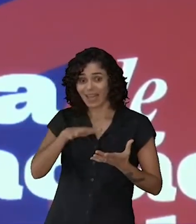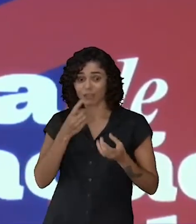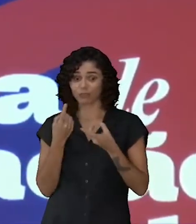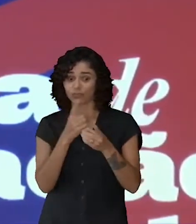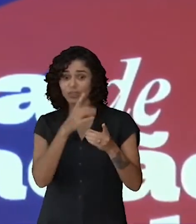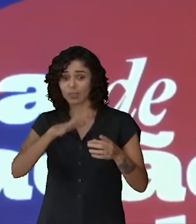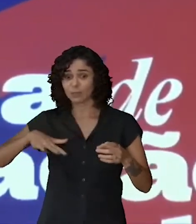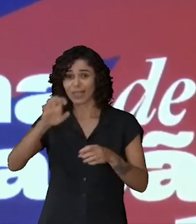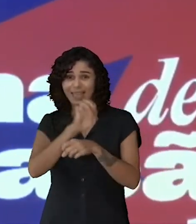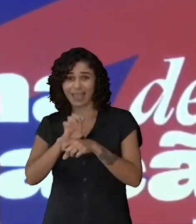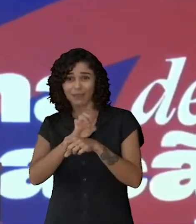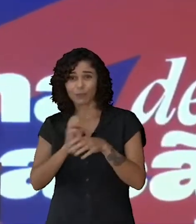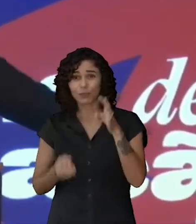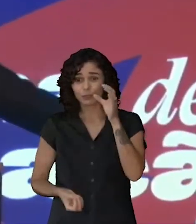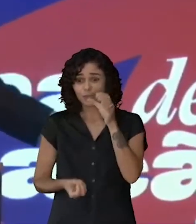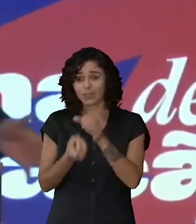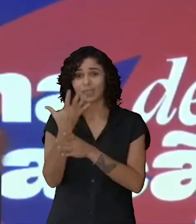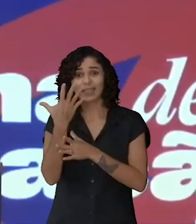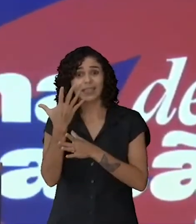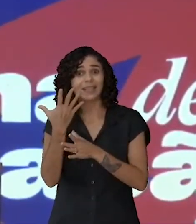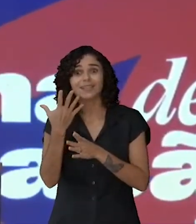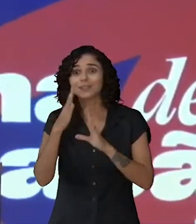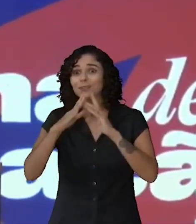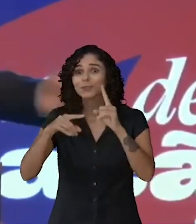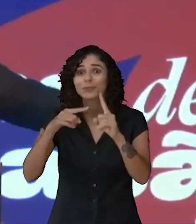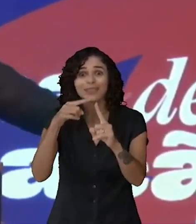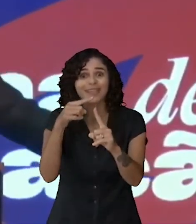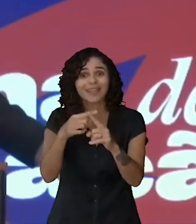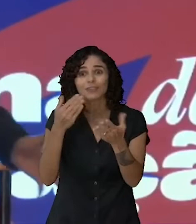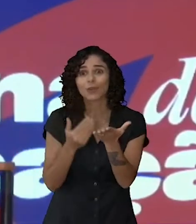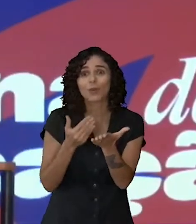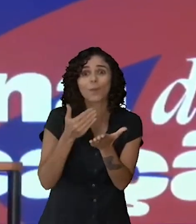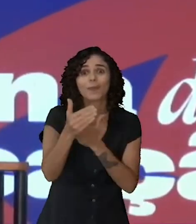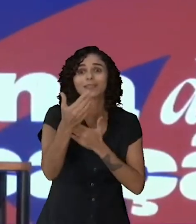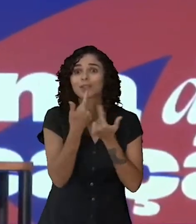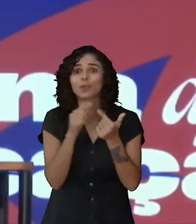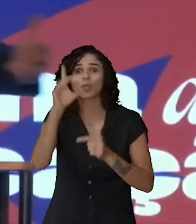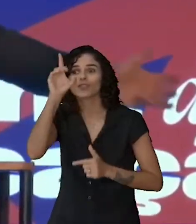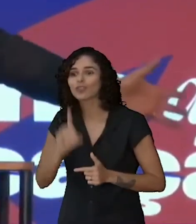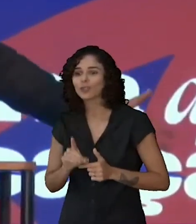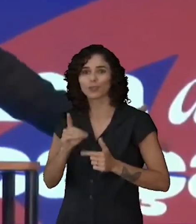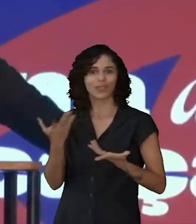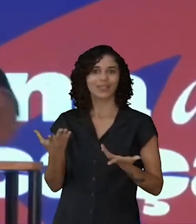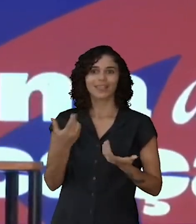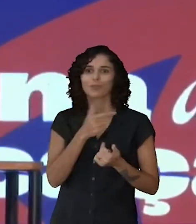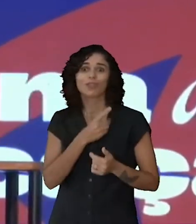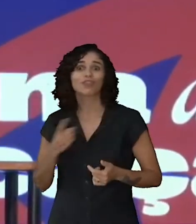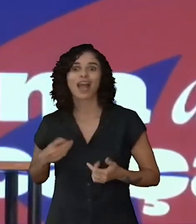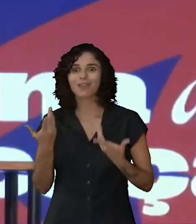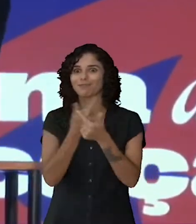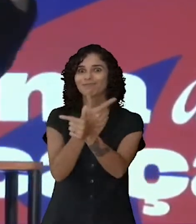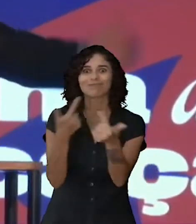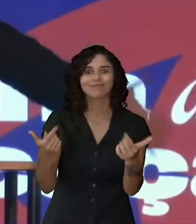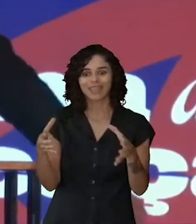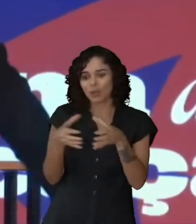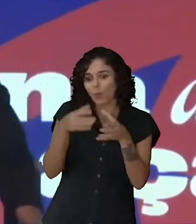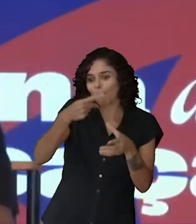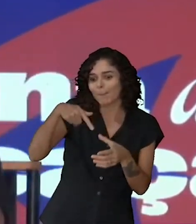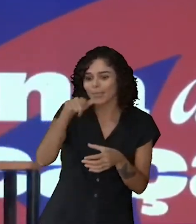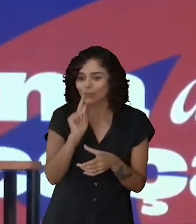principal só, não tem diretoria, não tem diácono, não tem pequeno grupo, não tem